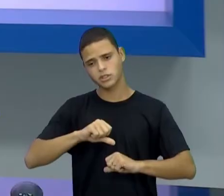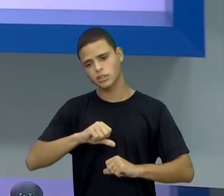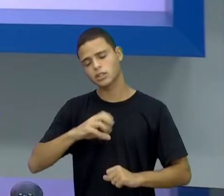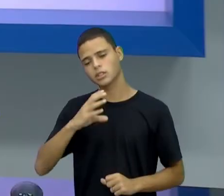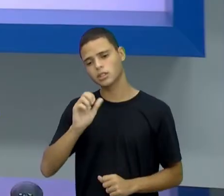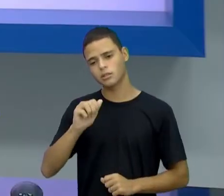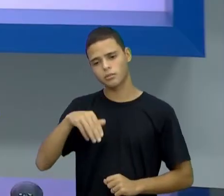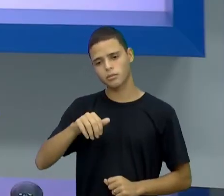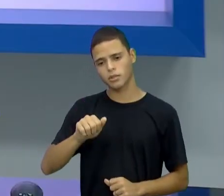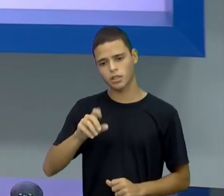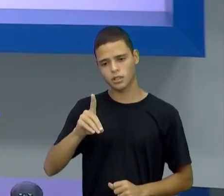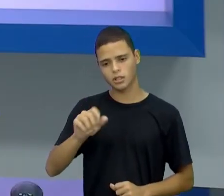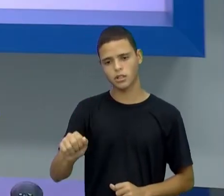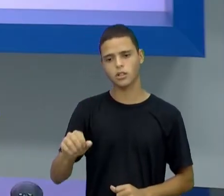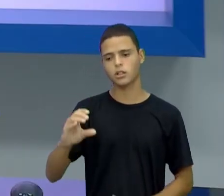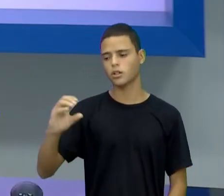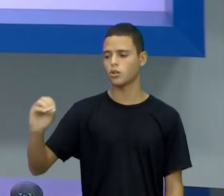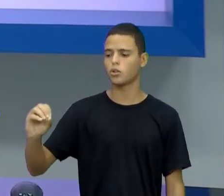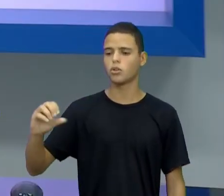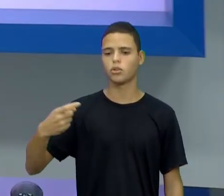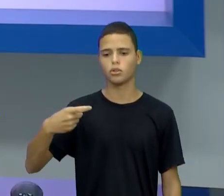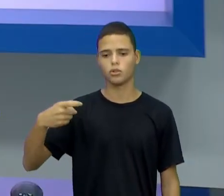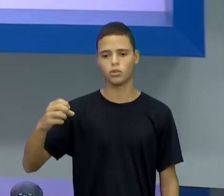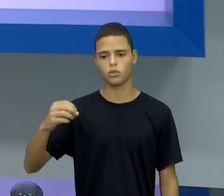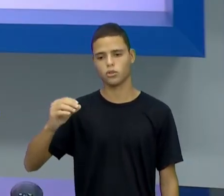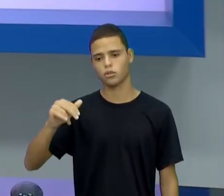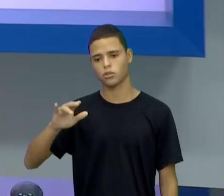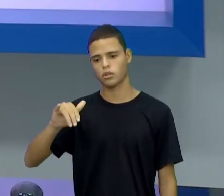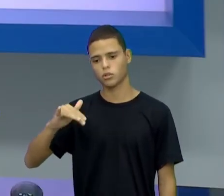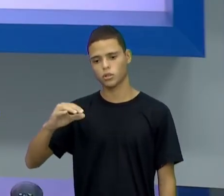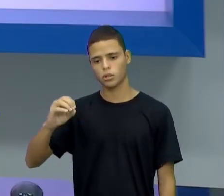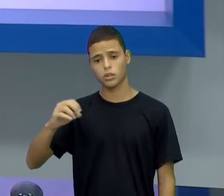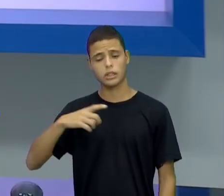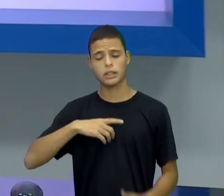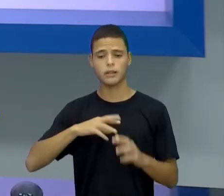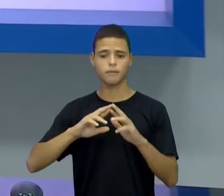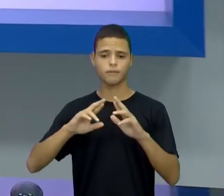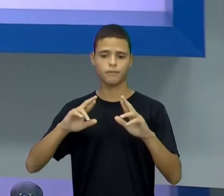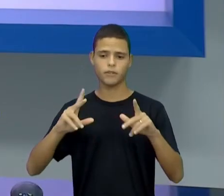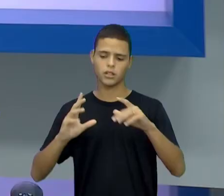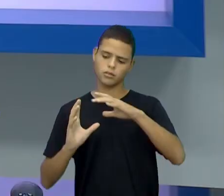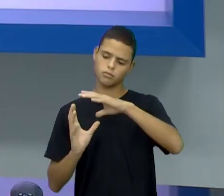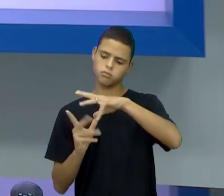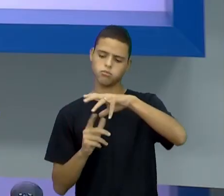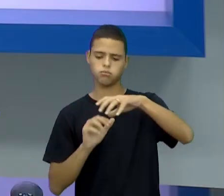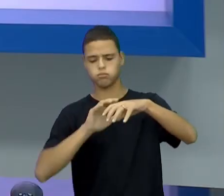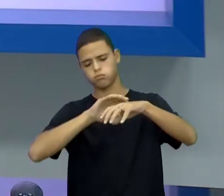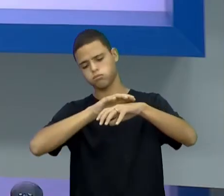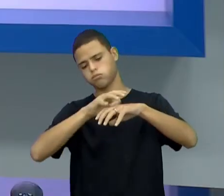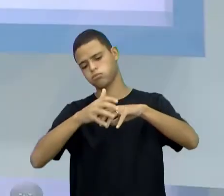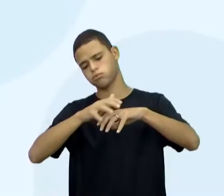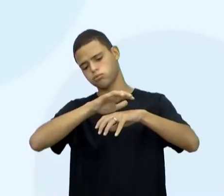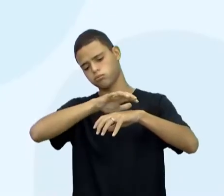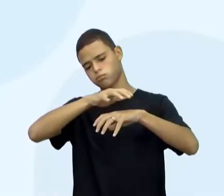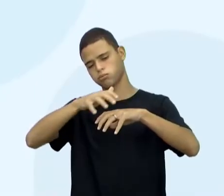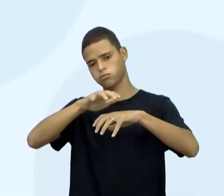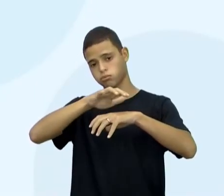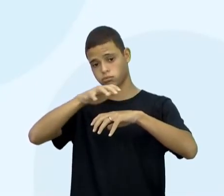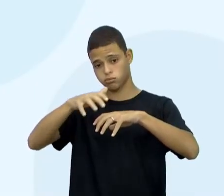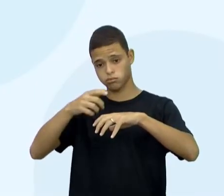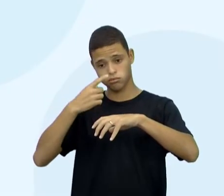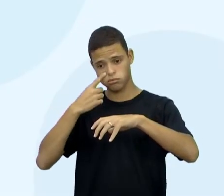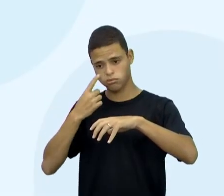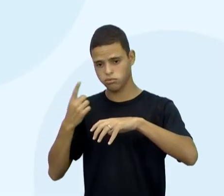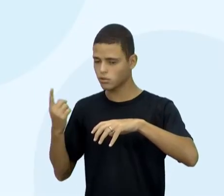aí da atmosfera. Tão complexo é que ele é dividido em diversas camadas, que é o que nós vamos ver aí na próxima